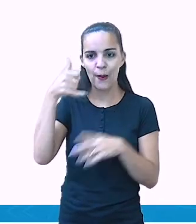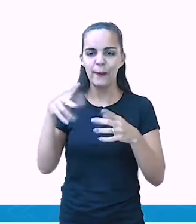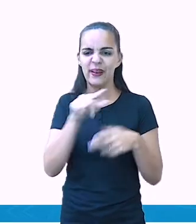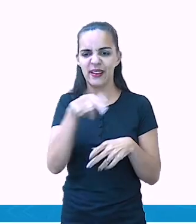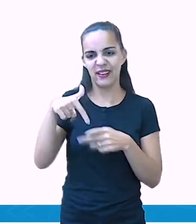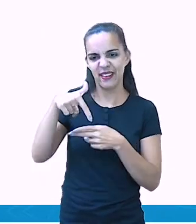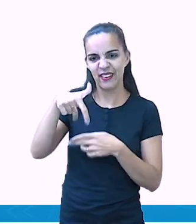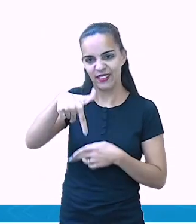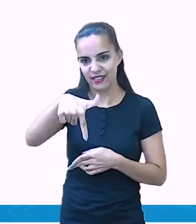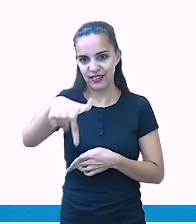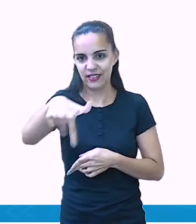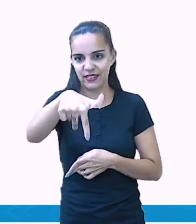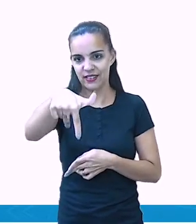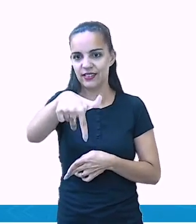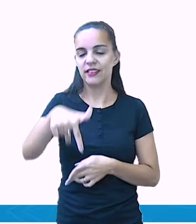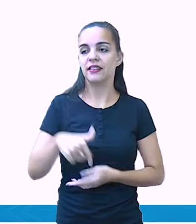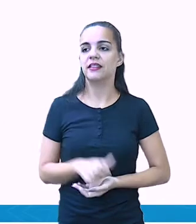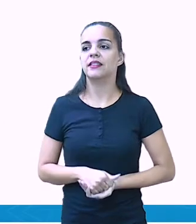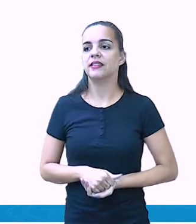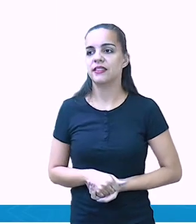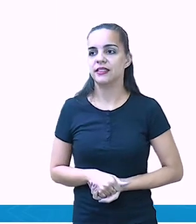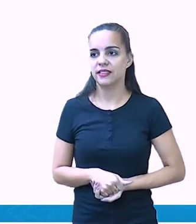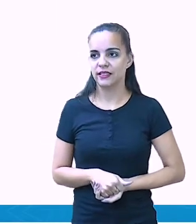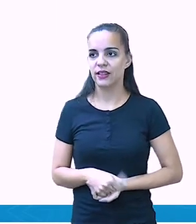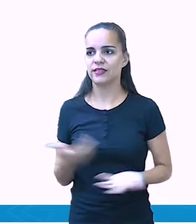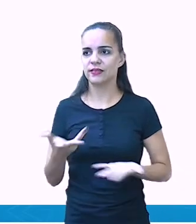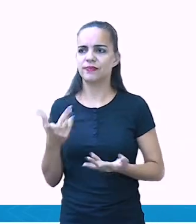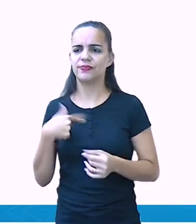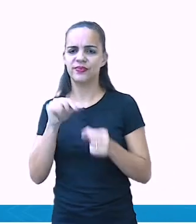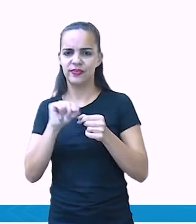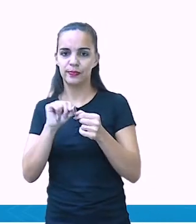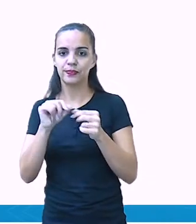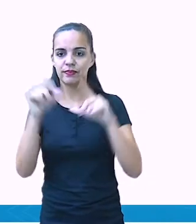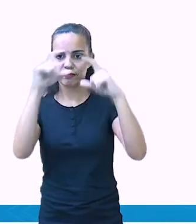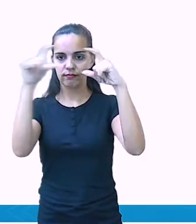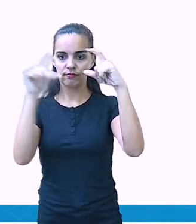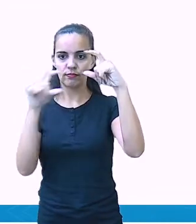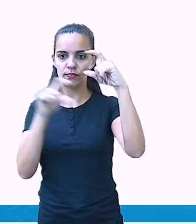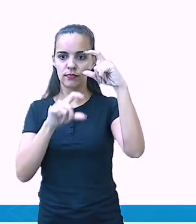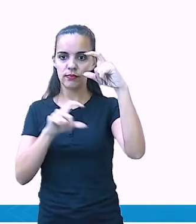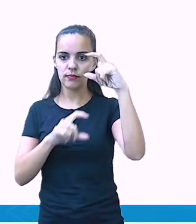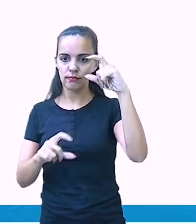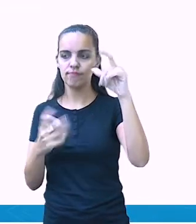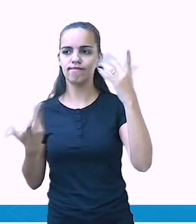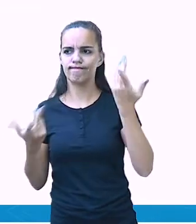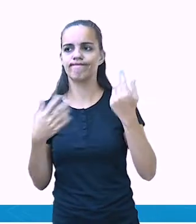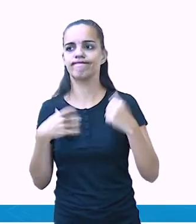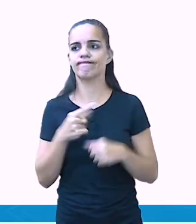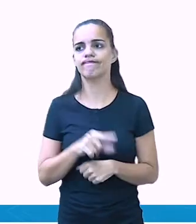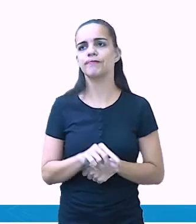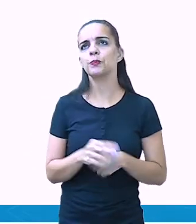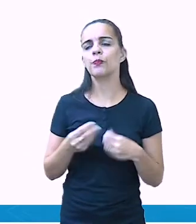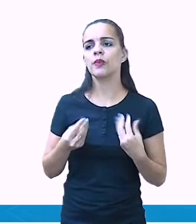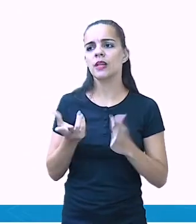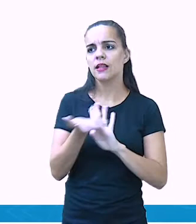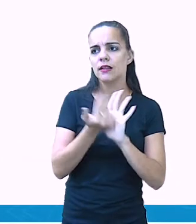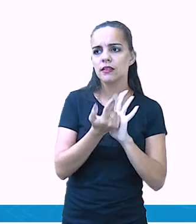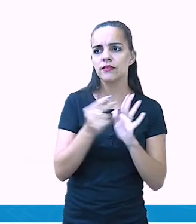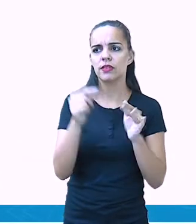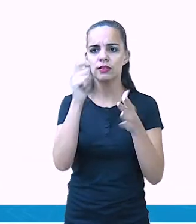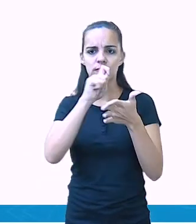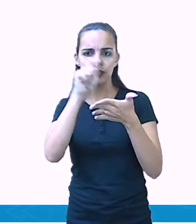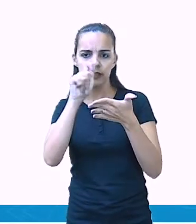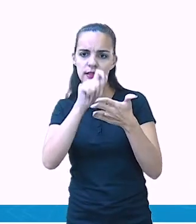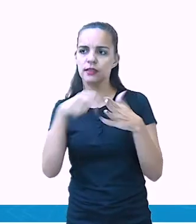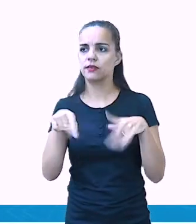é um dos principais escritores de revista em quadrinhos, né? Ele é um cartunista, ele desenha e escreve as